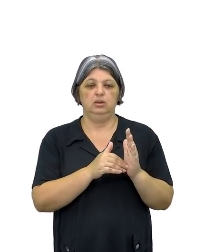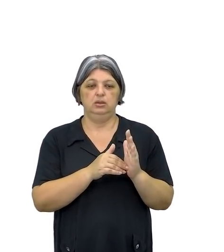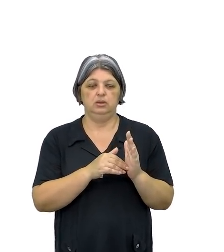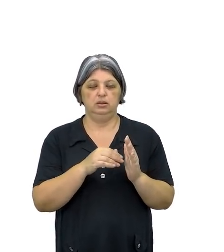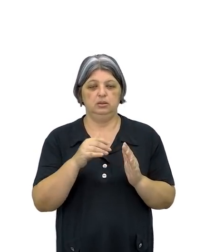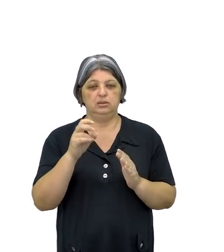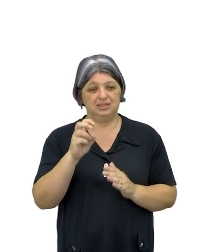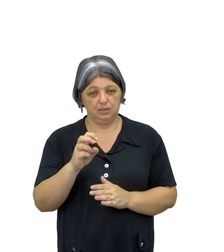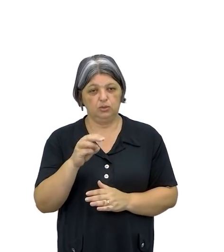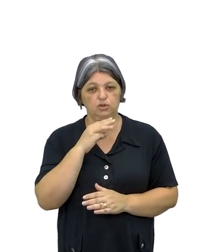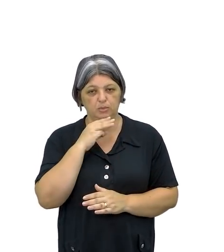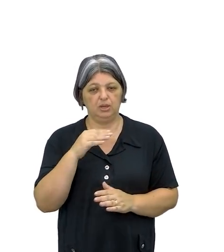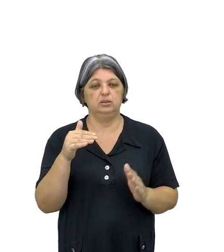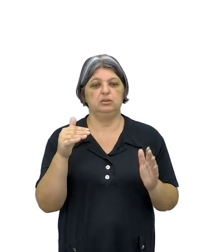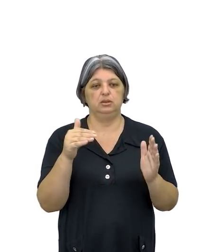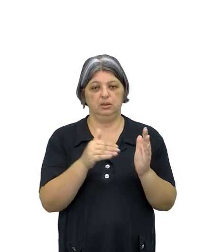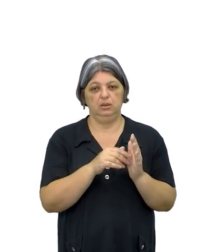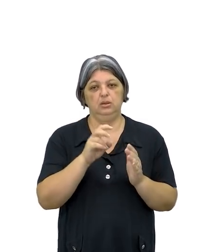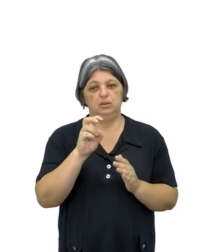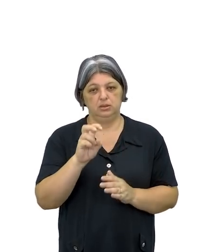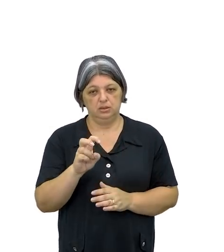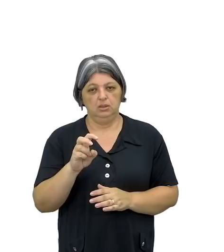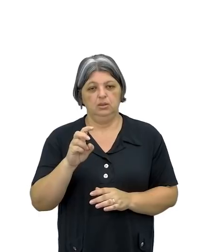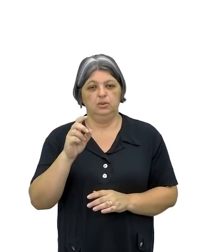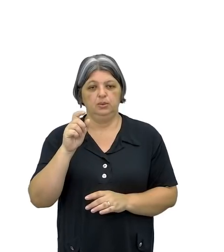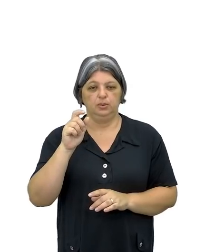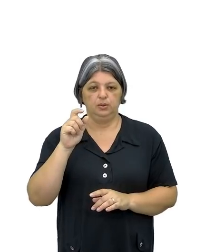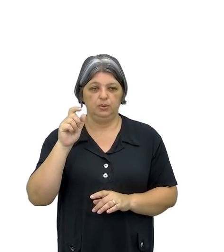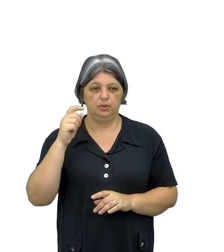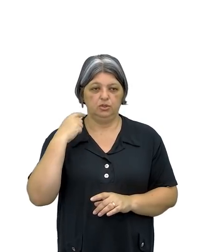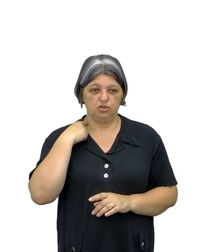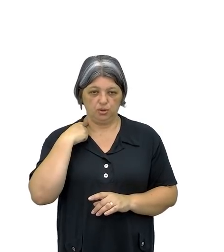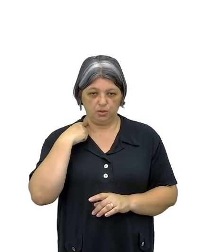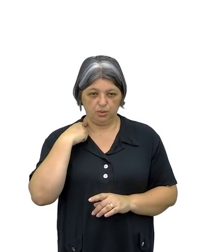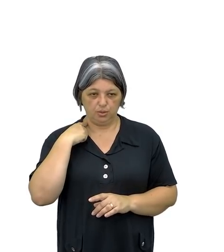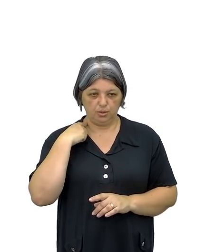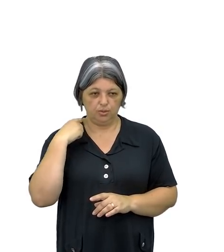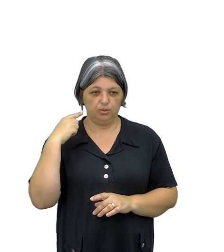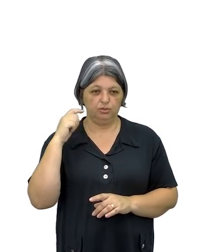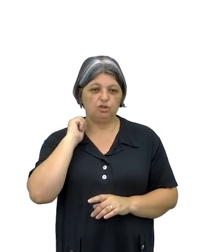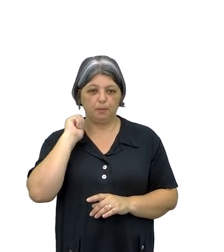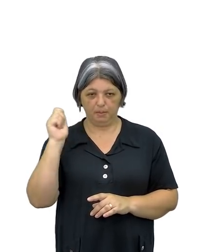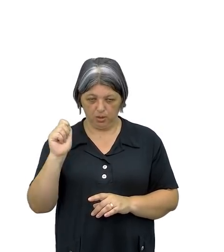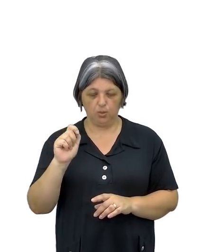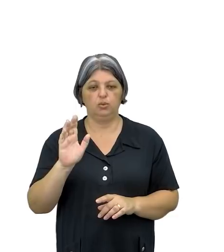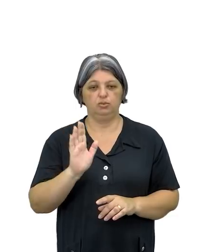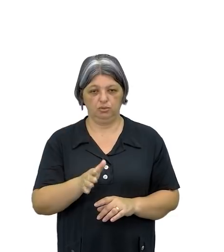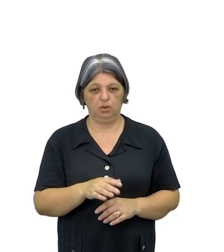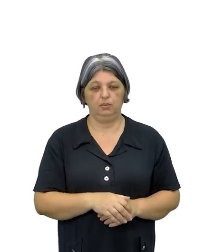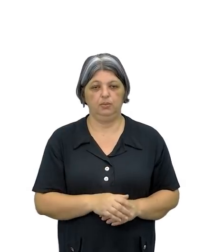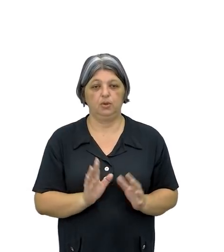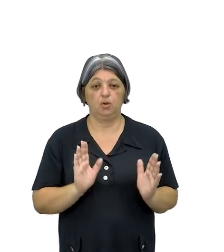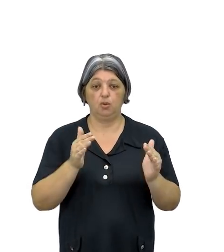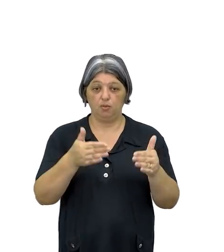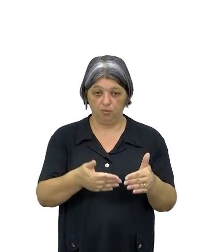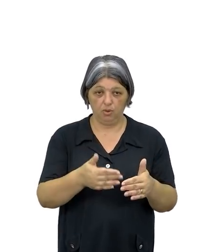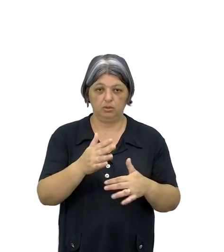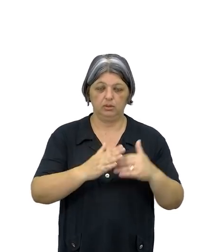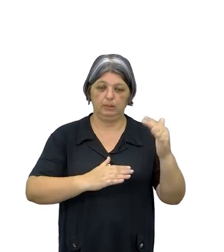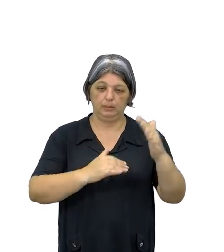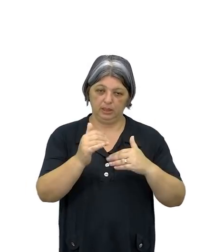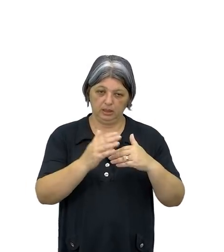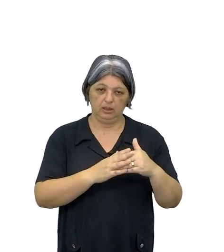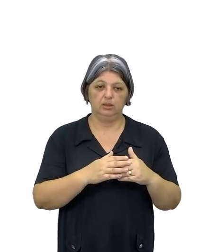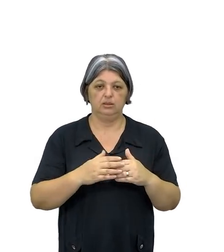que é de recuperação, reforço e aprofundamento contínuos, né, com foco nas habilidades essenciais, e após